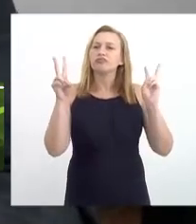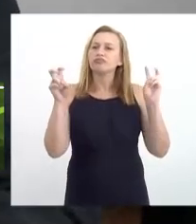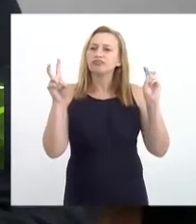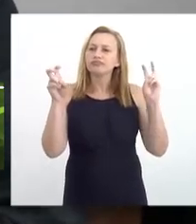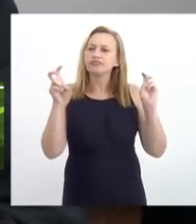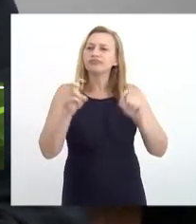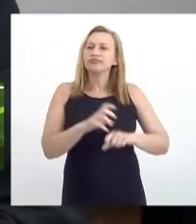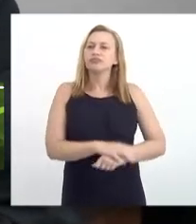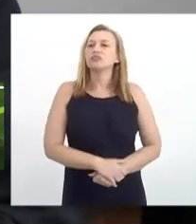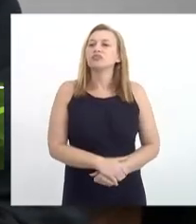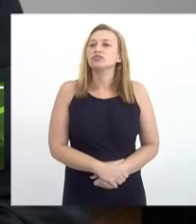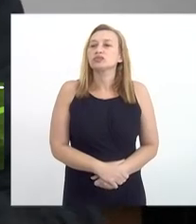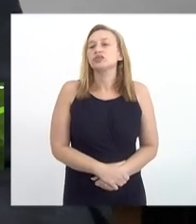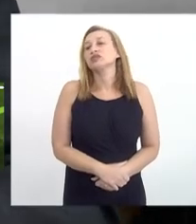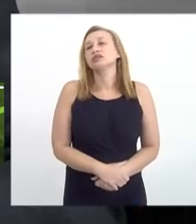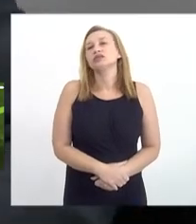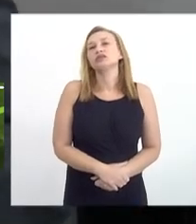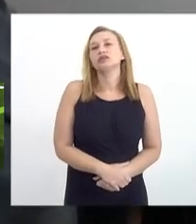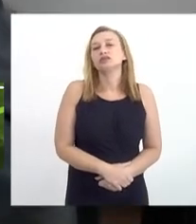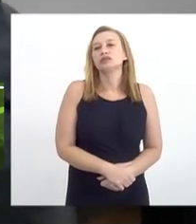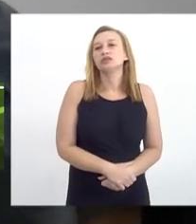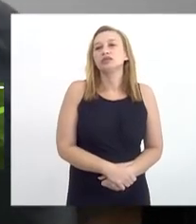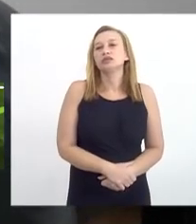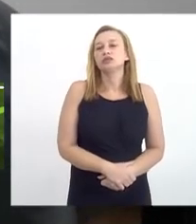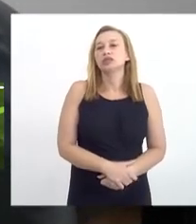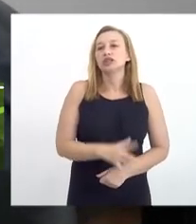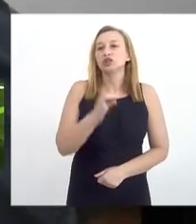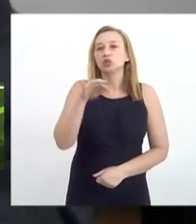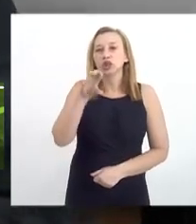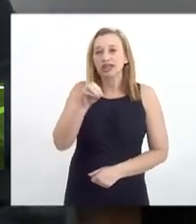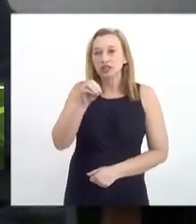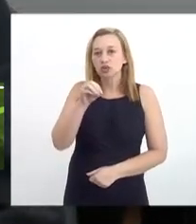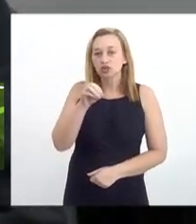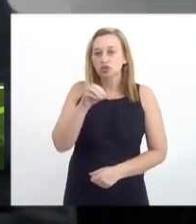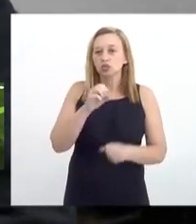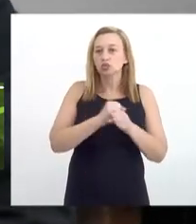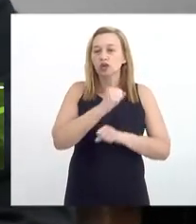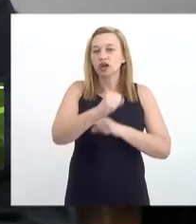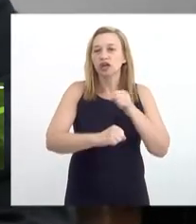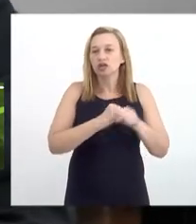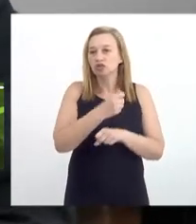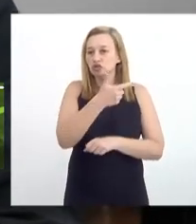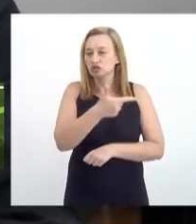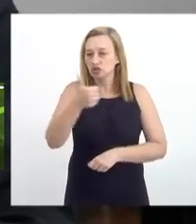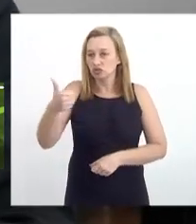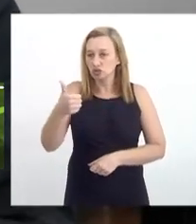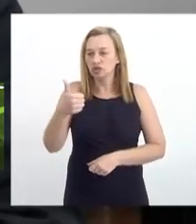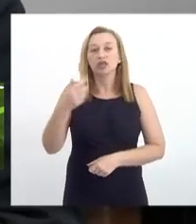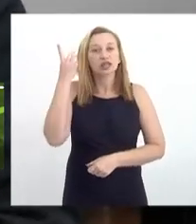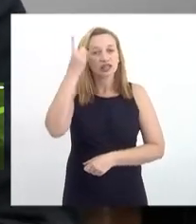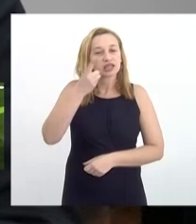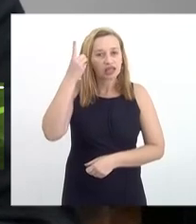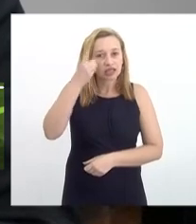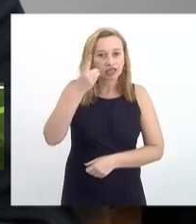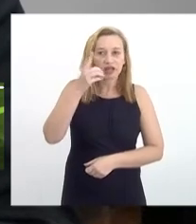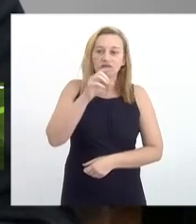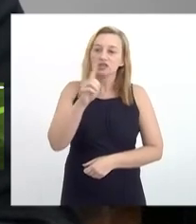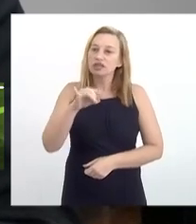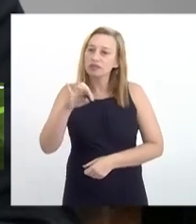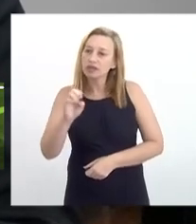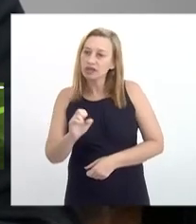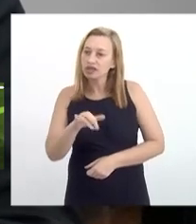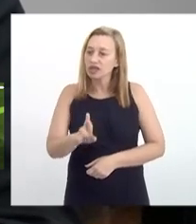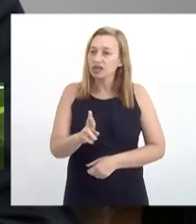do teto para o ano de 2022, secretário Zamit. De fato, gente vinha